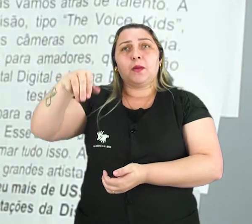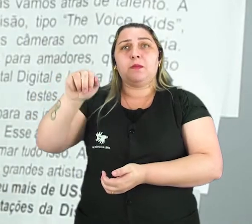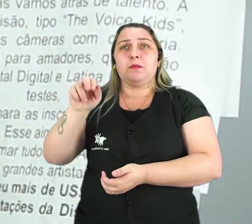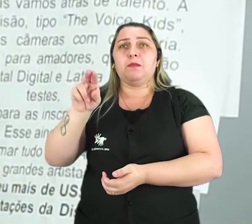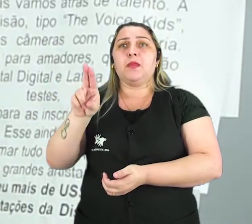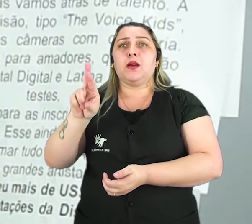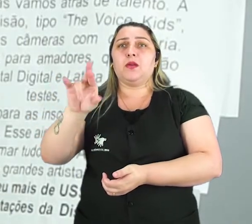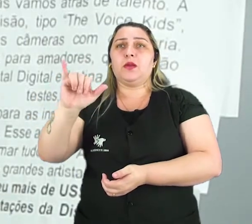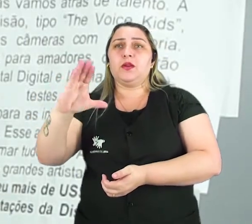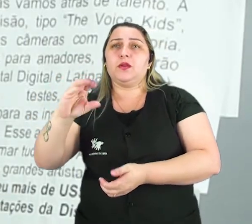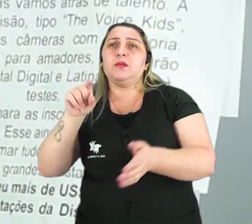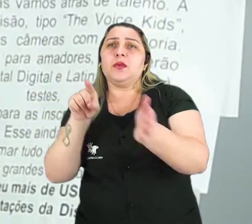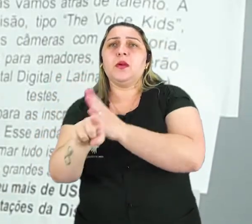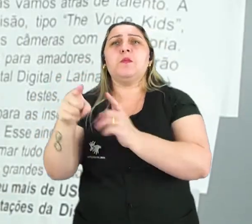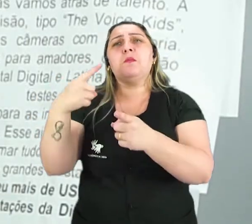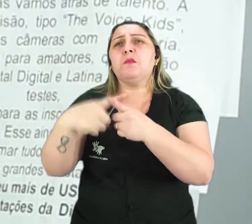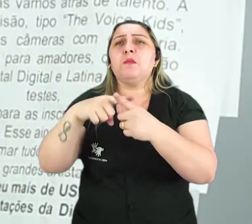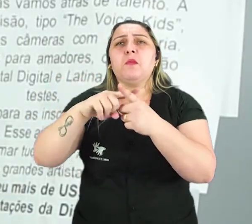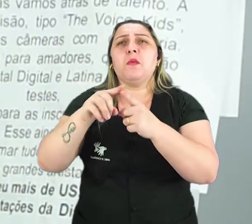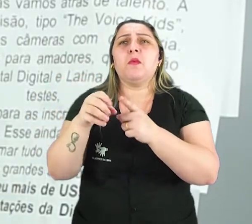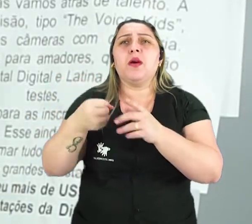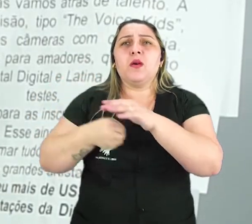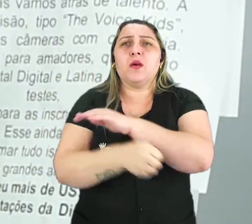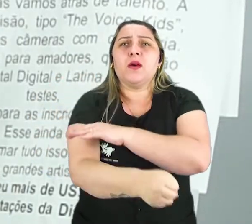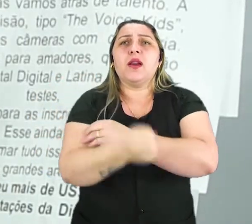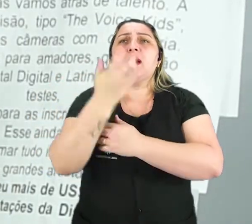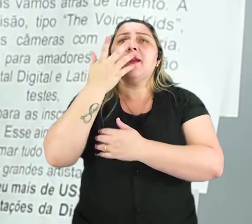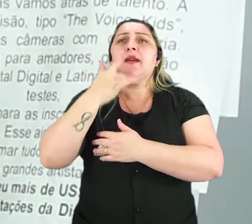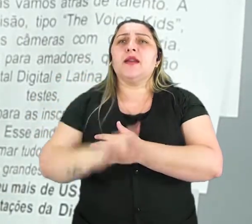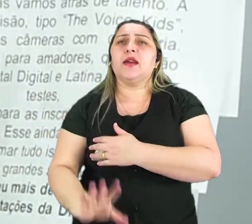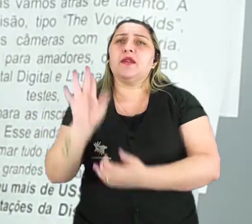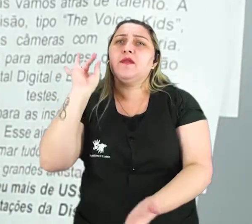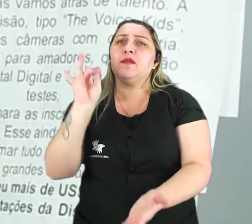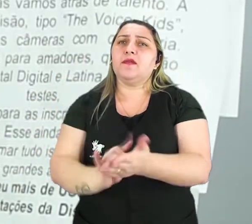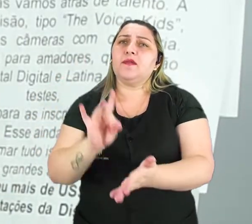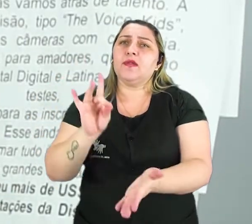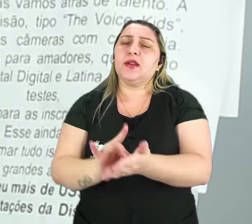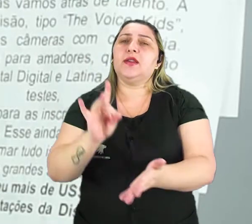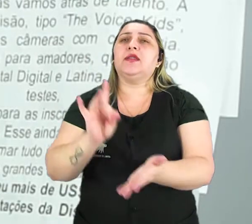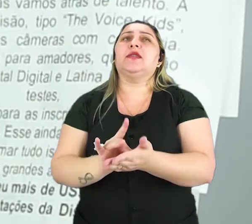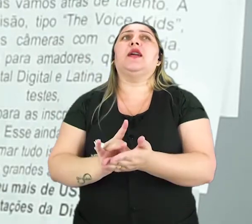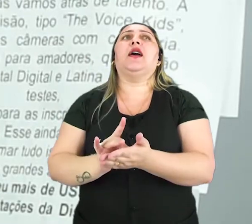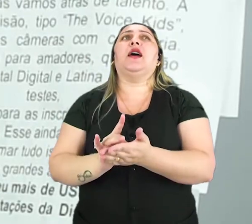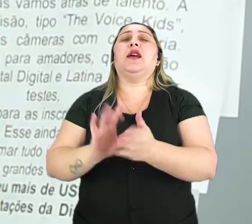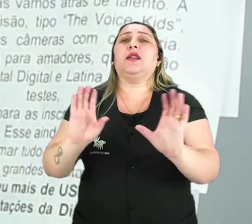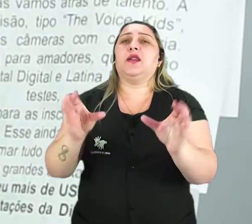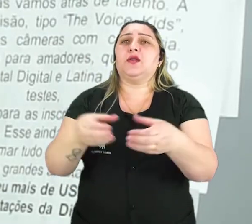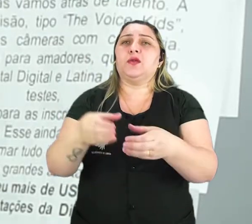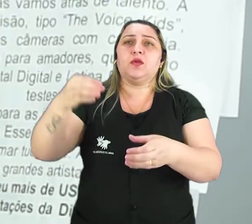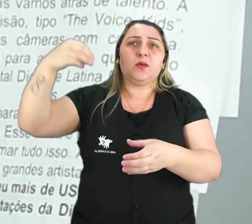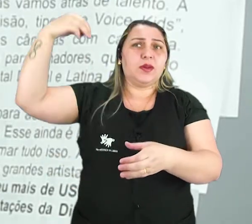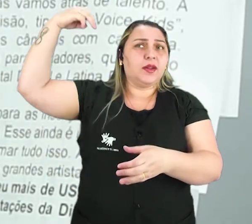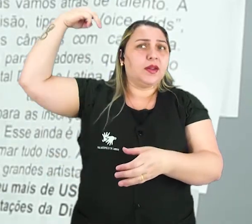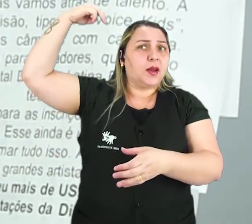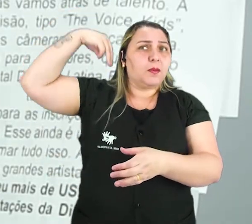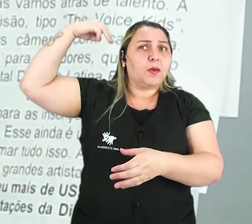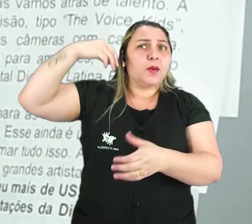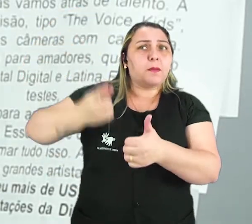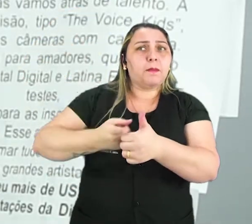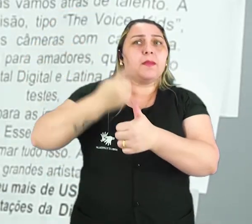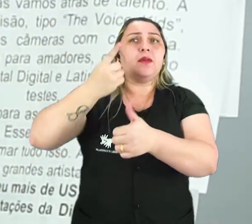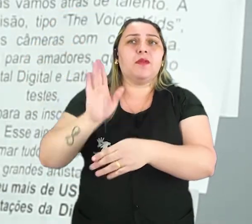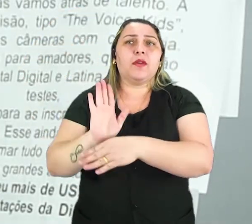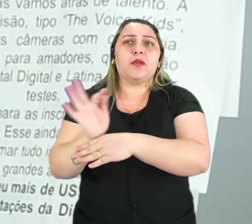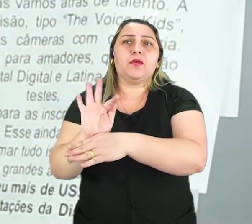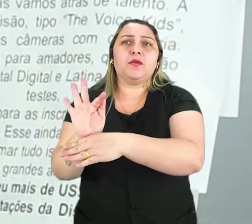na entrevista. Por que colocar crianças de verdade nos papéis da Turma da Mônica pela primeira vez num filme? Por que